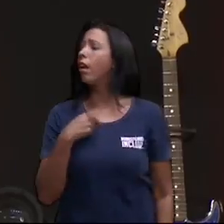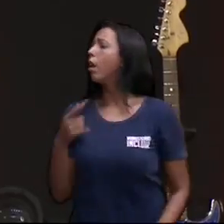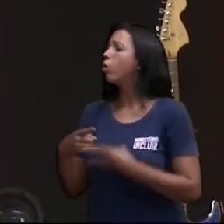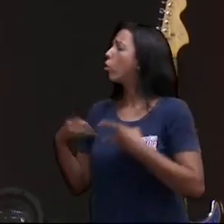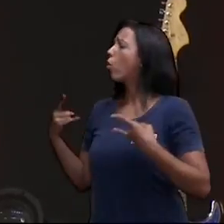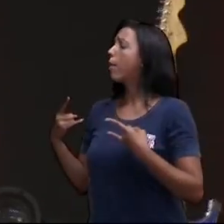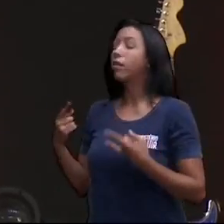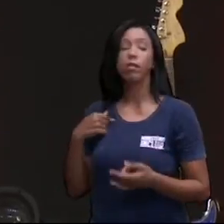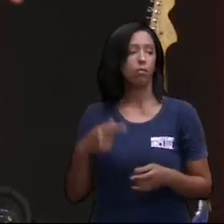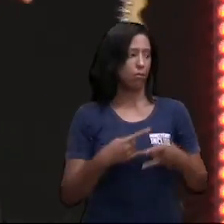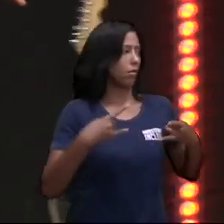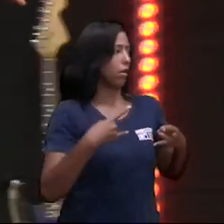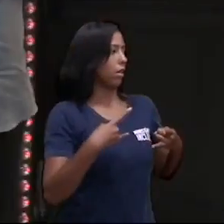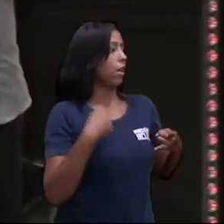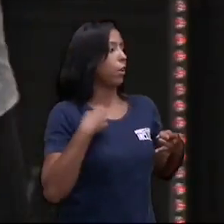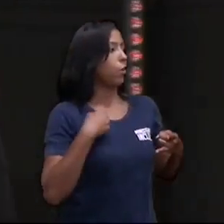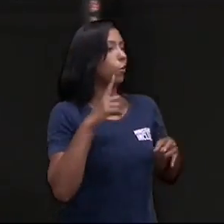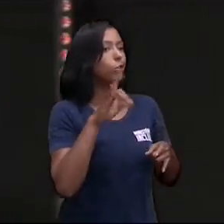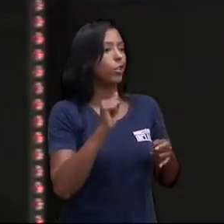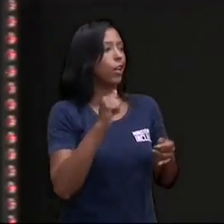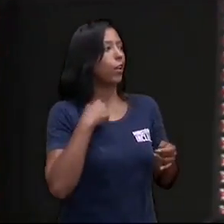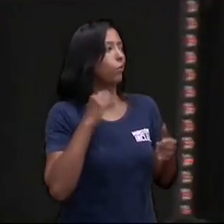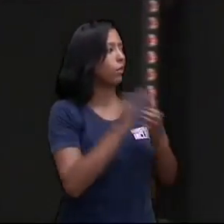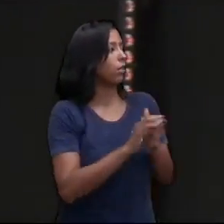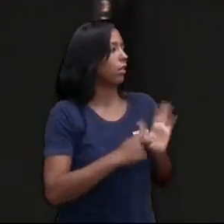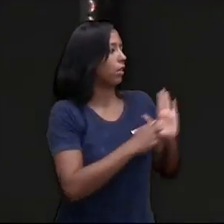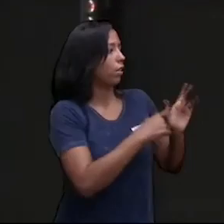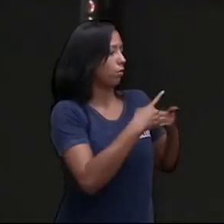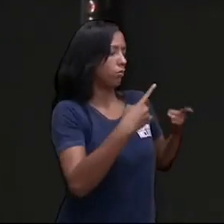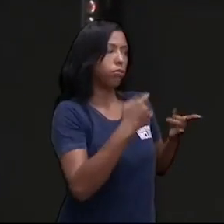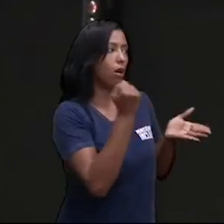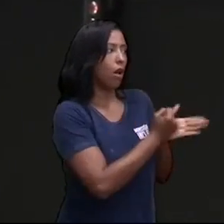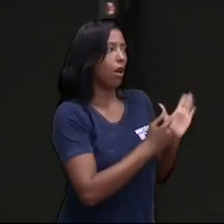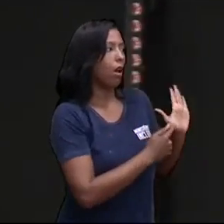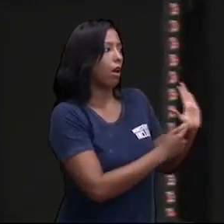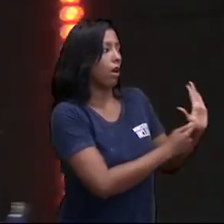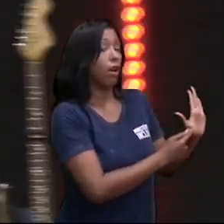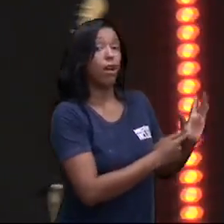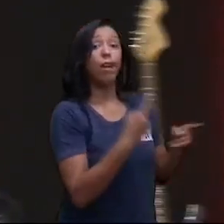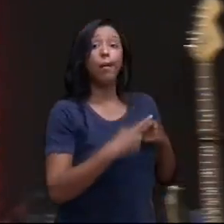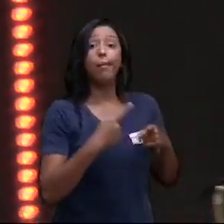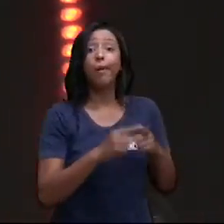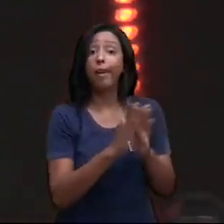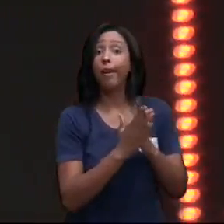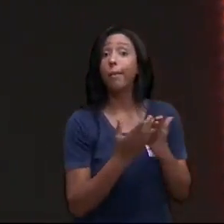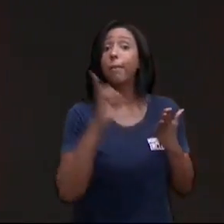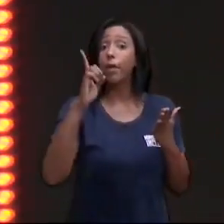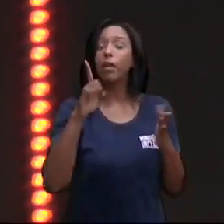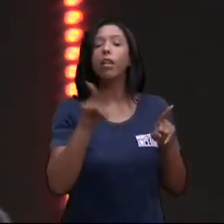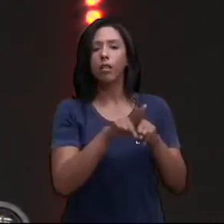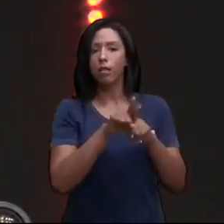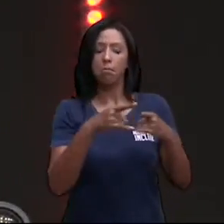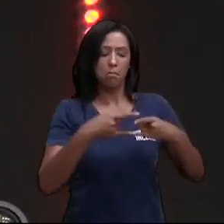casamento eu provei que eu sou casado um documento registrado pois a Bíblia é o